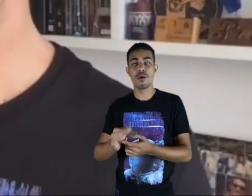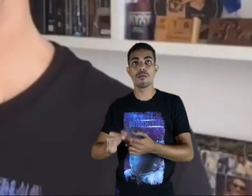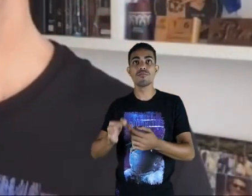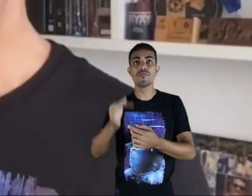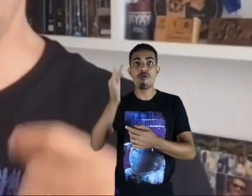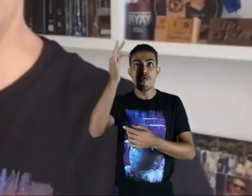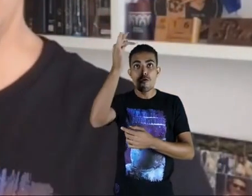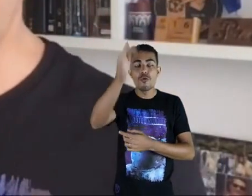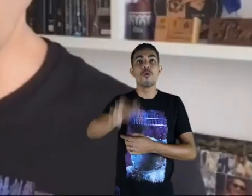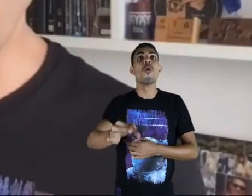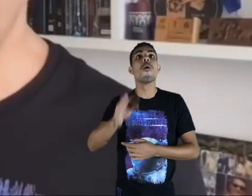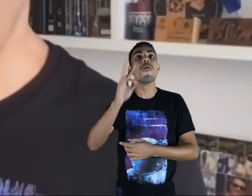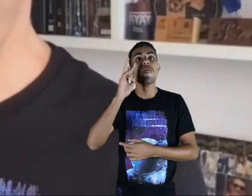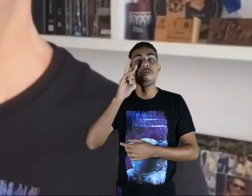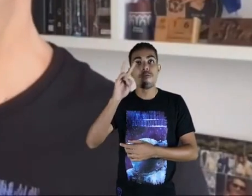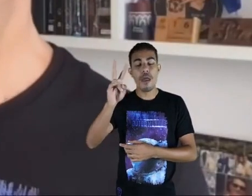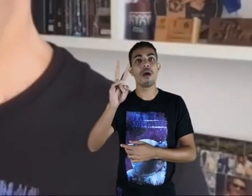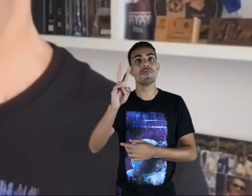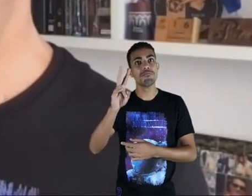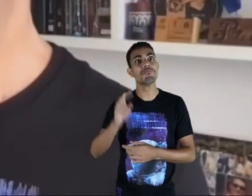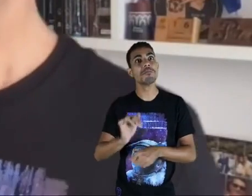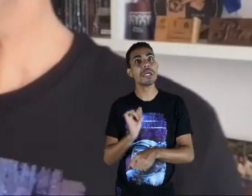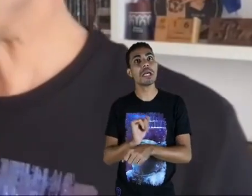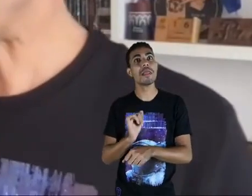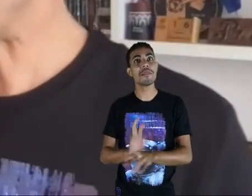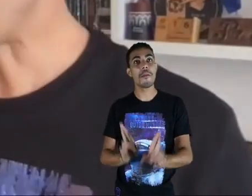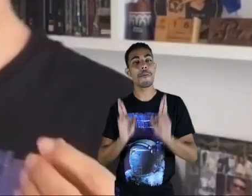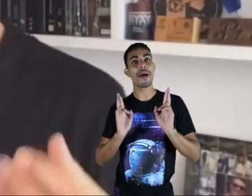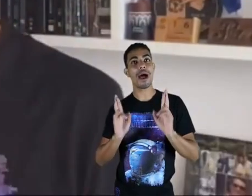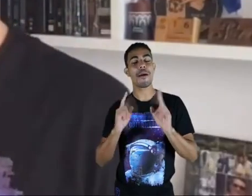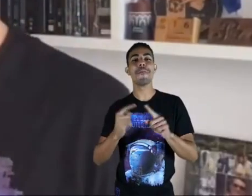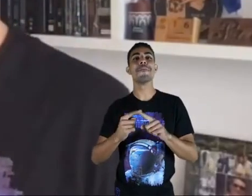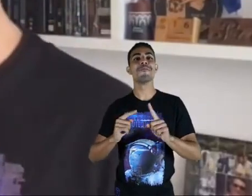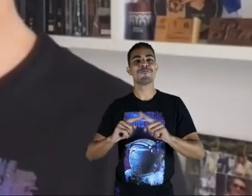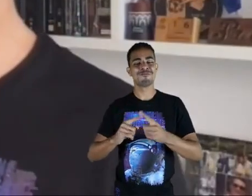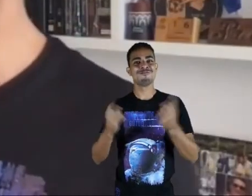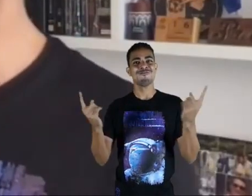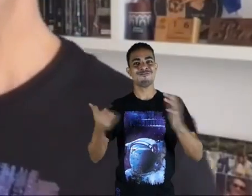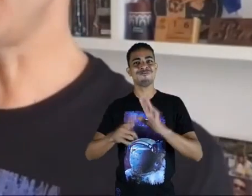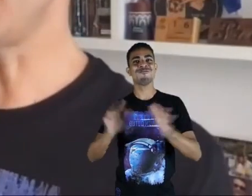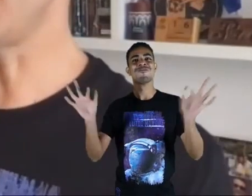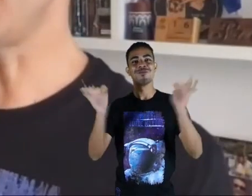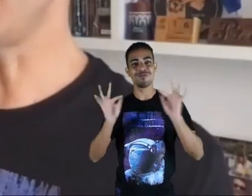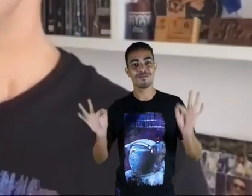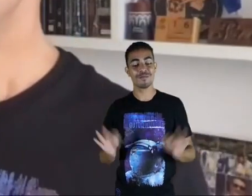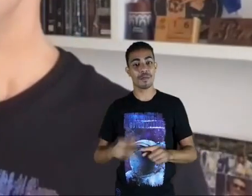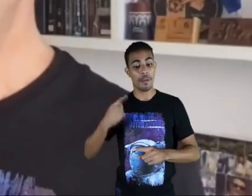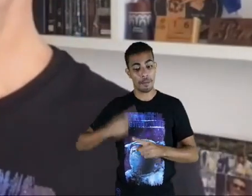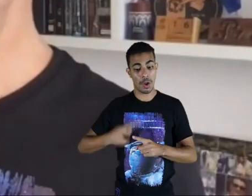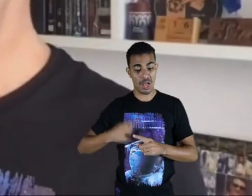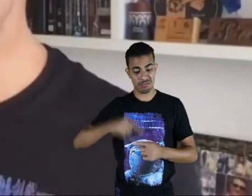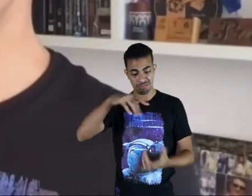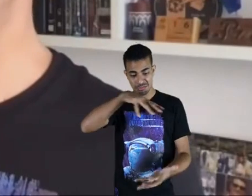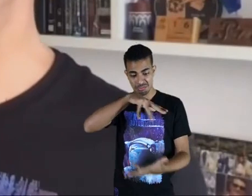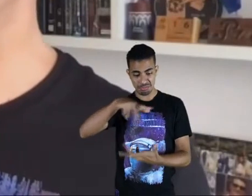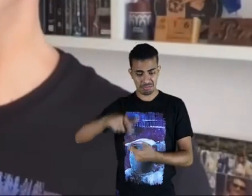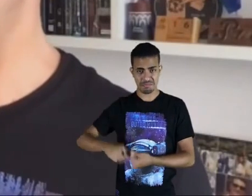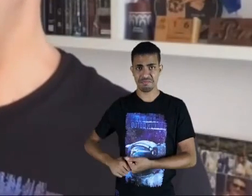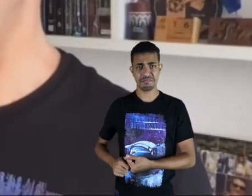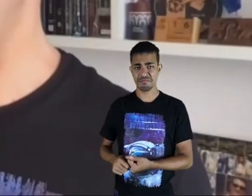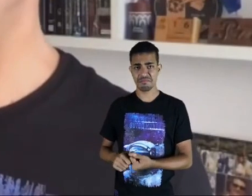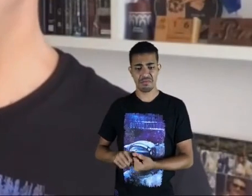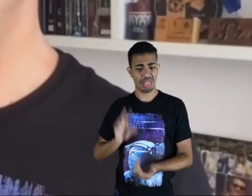adiante e ficaram contentes, pois concordavam que esta terra não era a